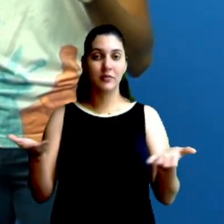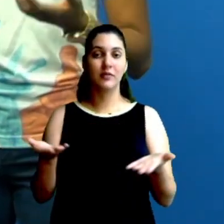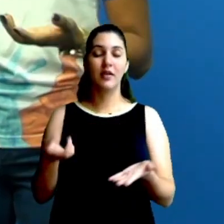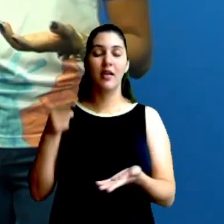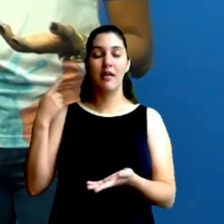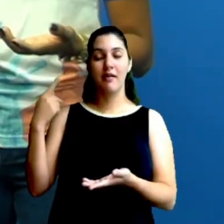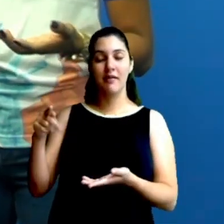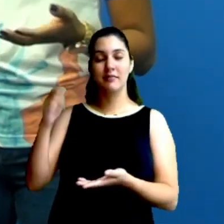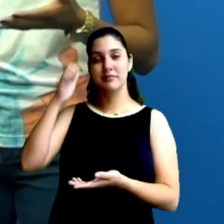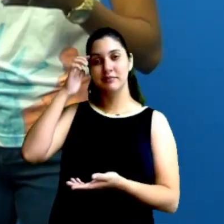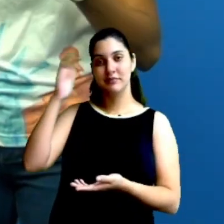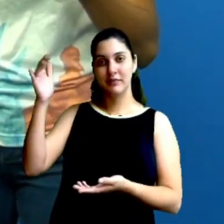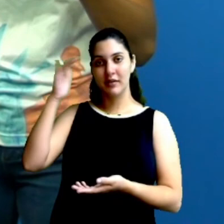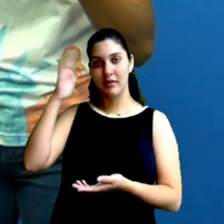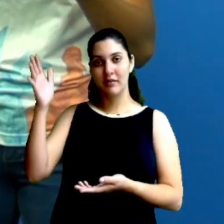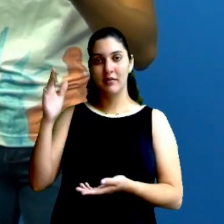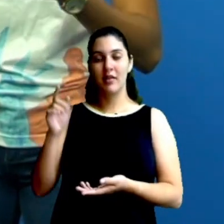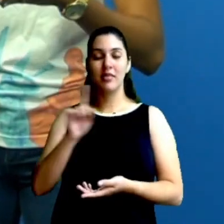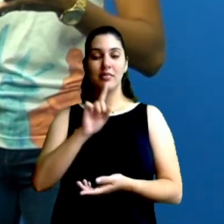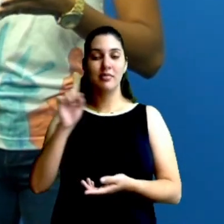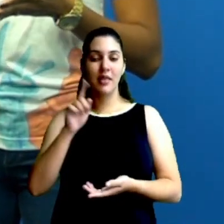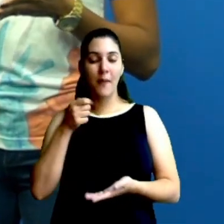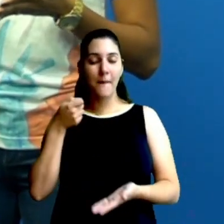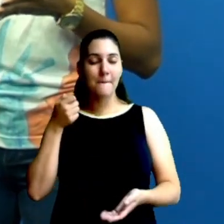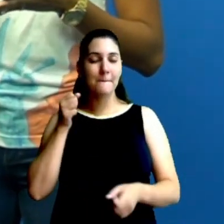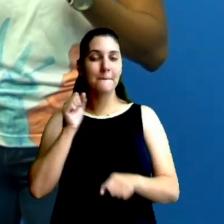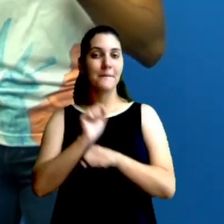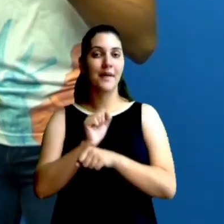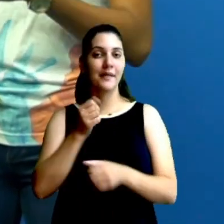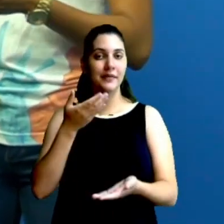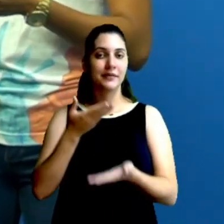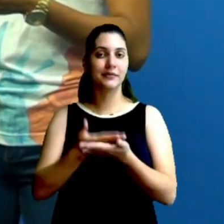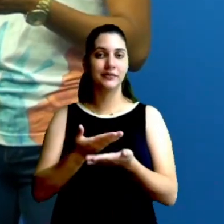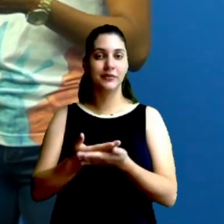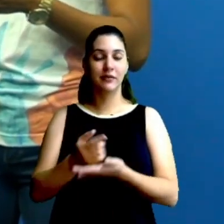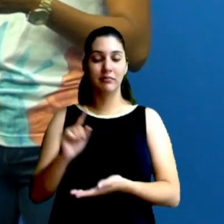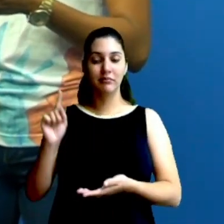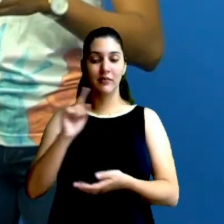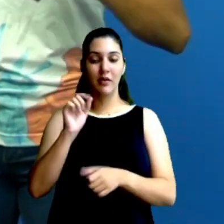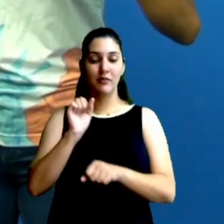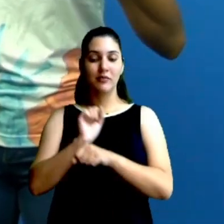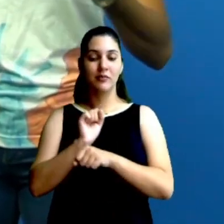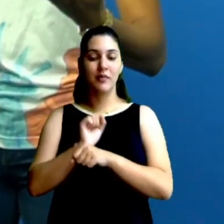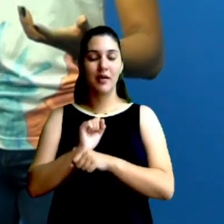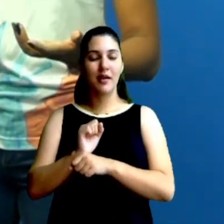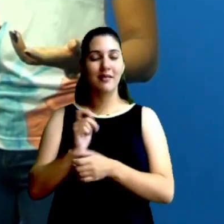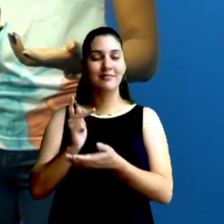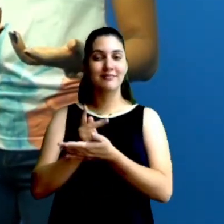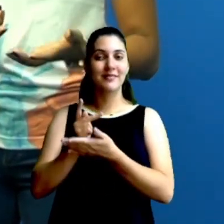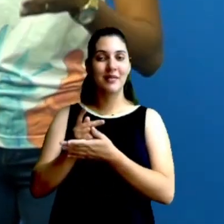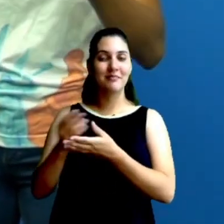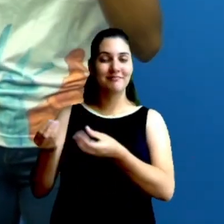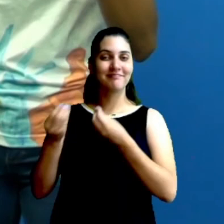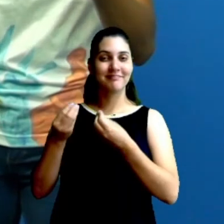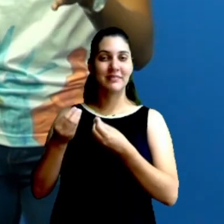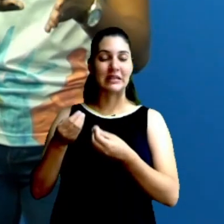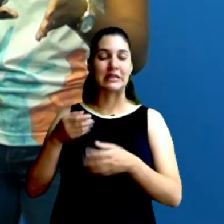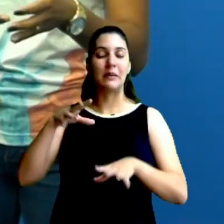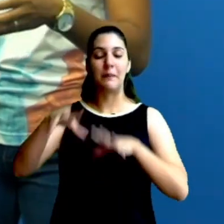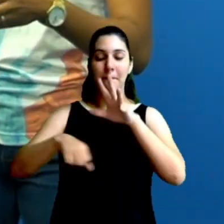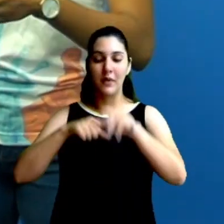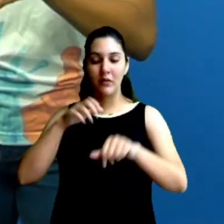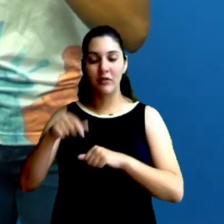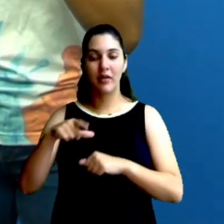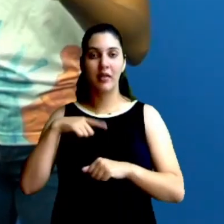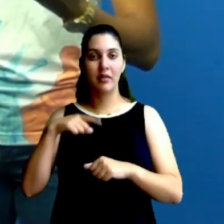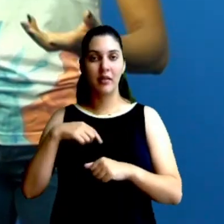essa reflexão, é o não parar de estudar. Não esperar sempre o pronto, é correr atrás. É ter aí seu